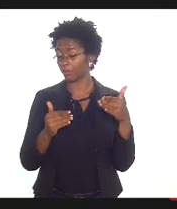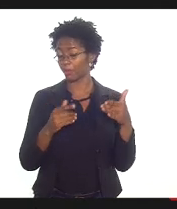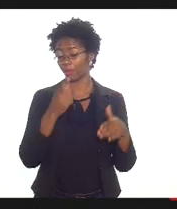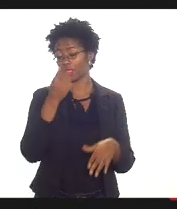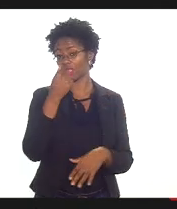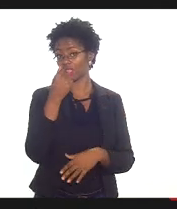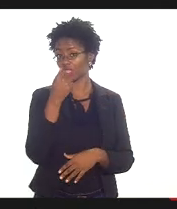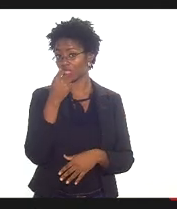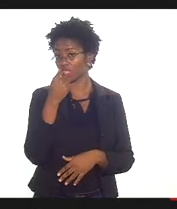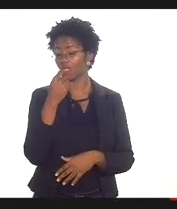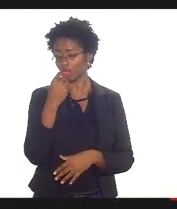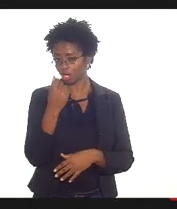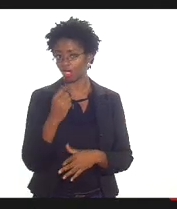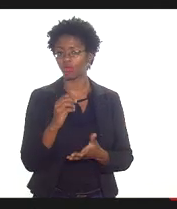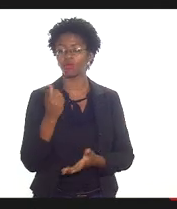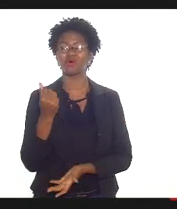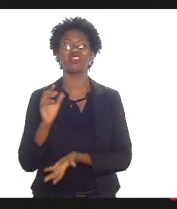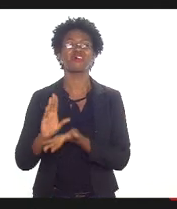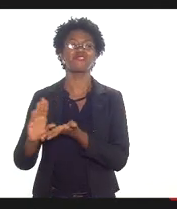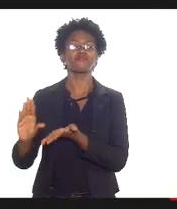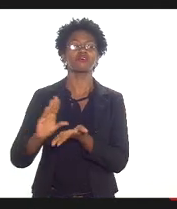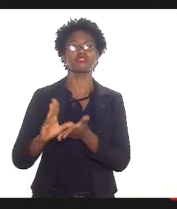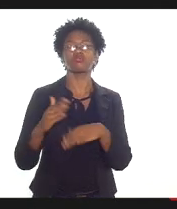em favor de investimentos mais